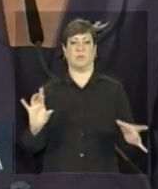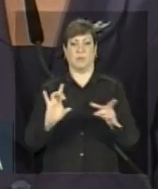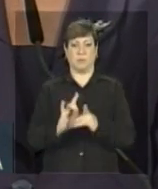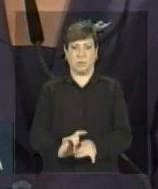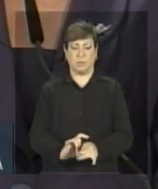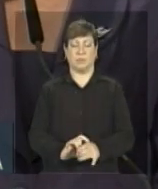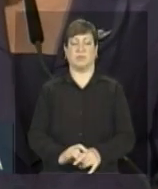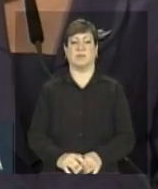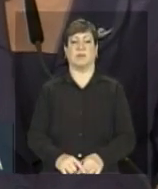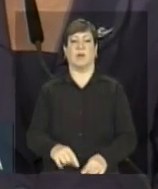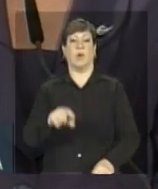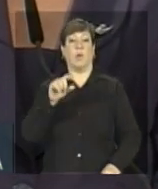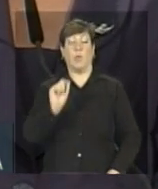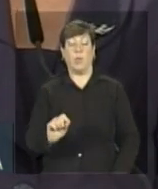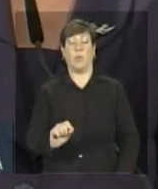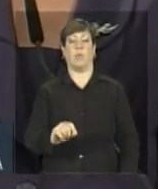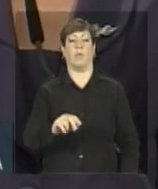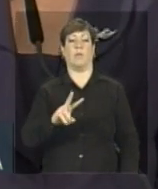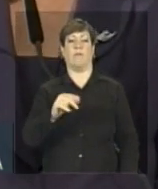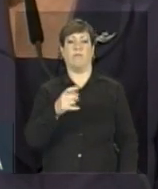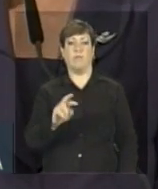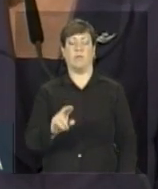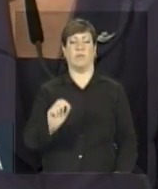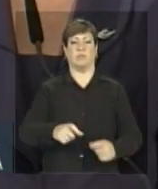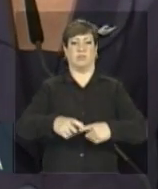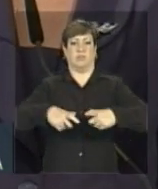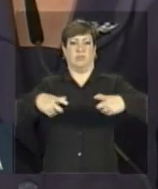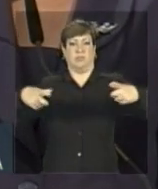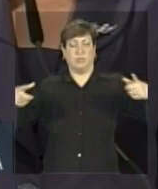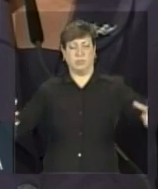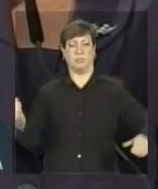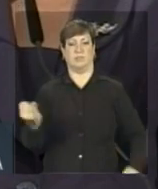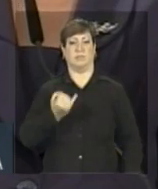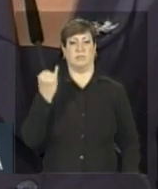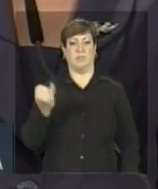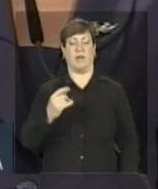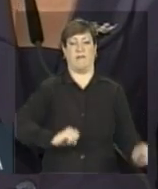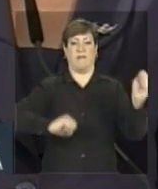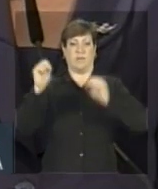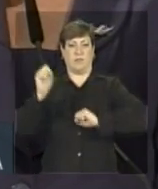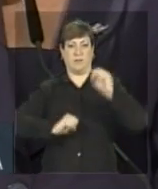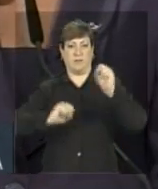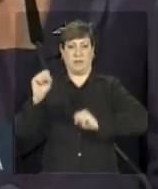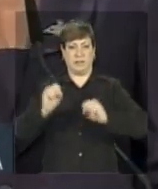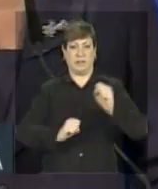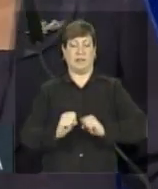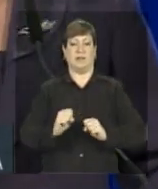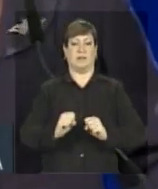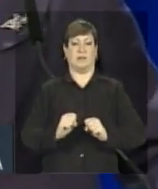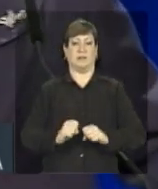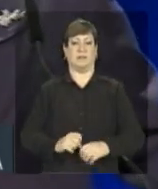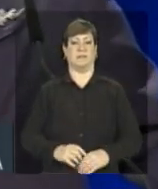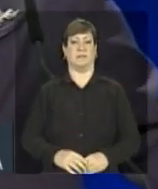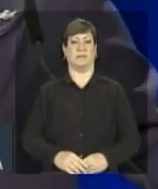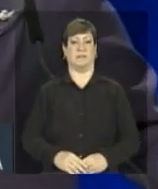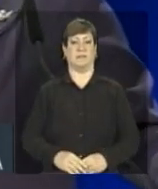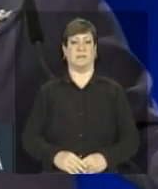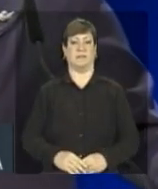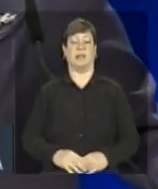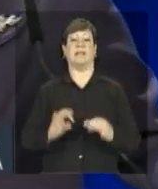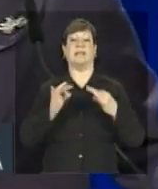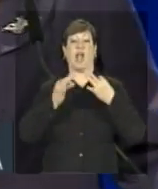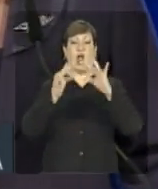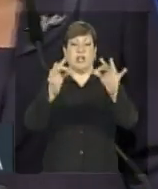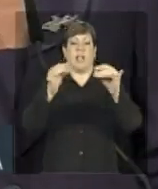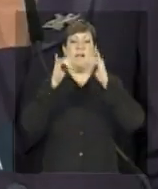na significativa expansão da sua indústria de